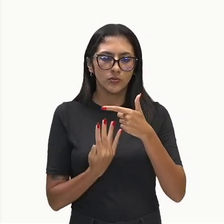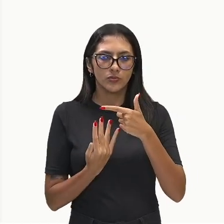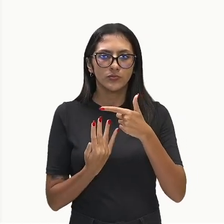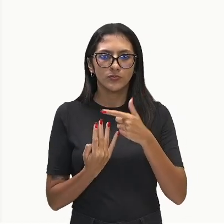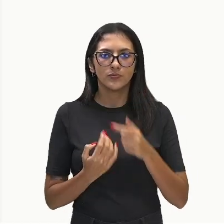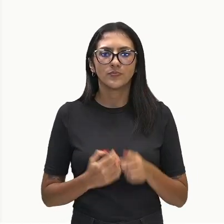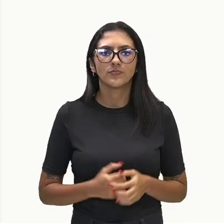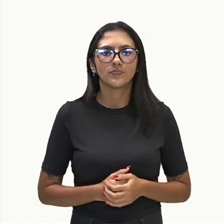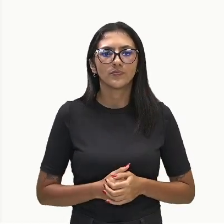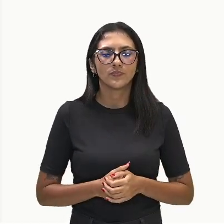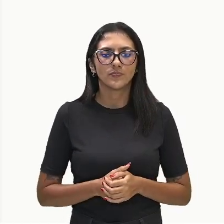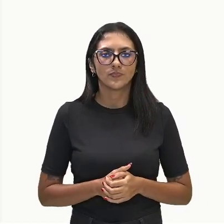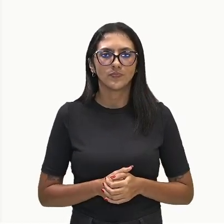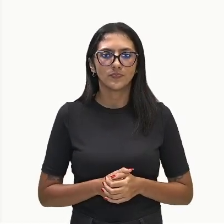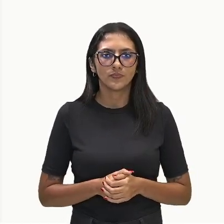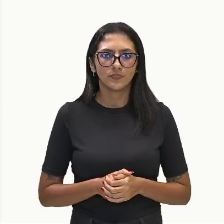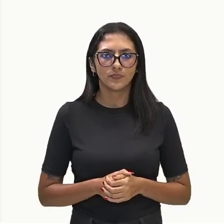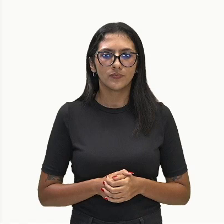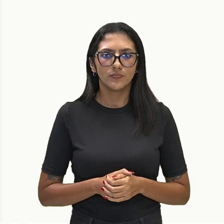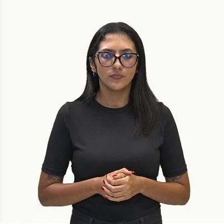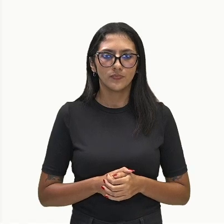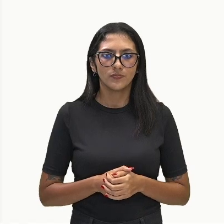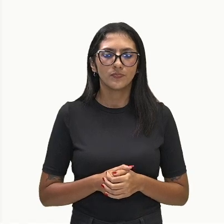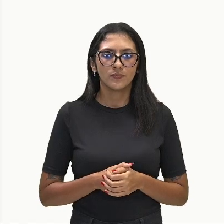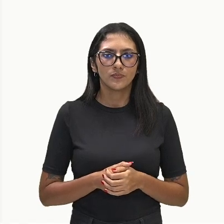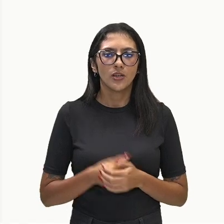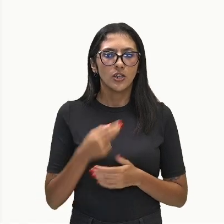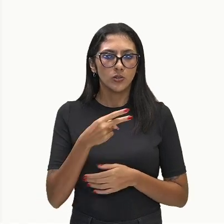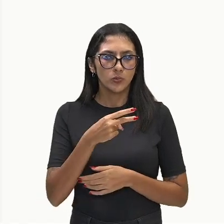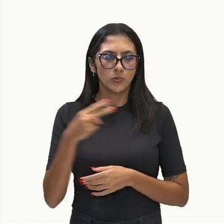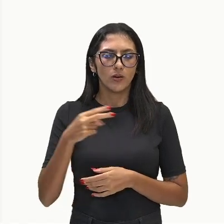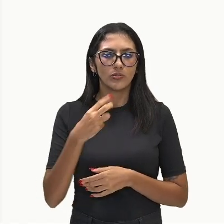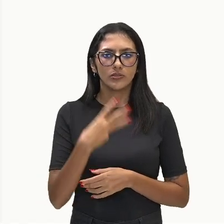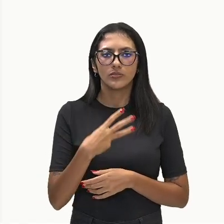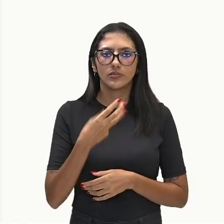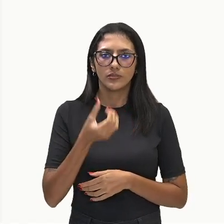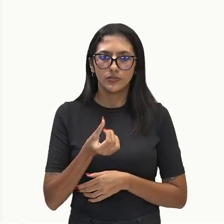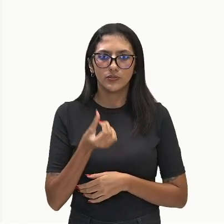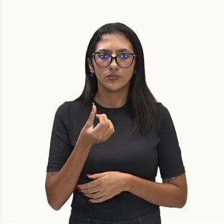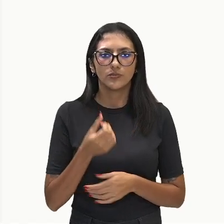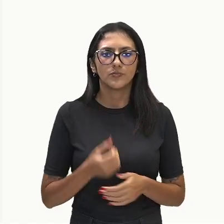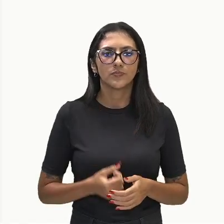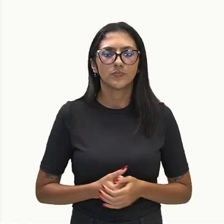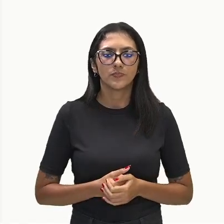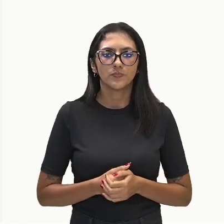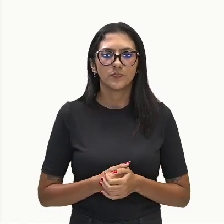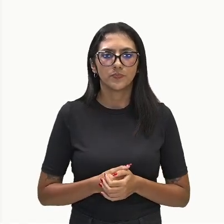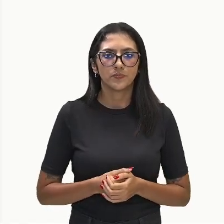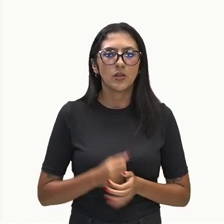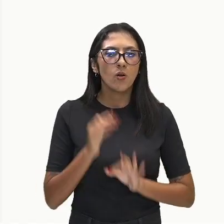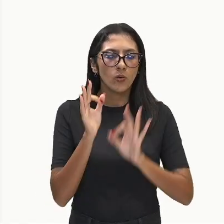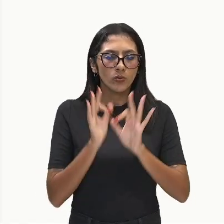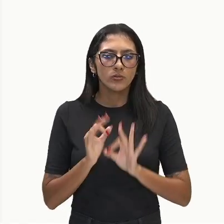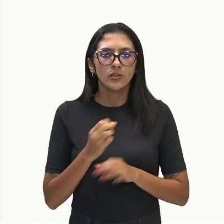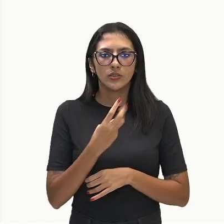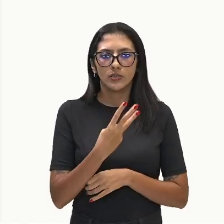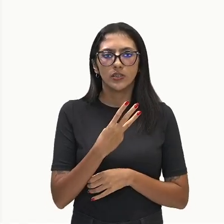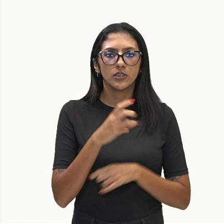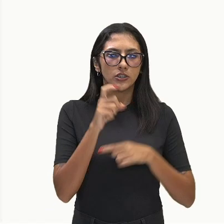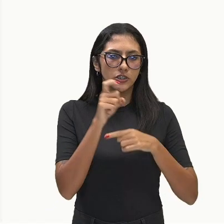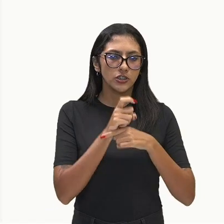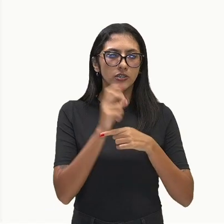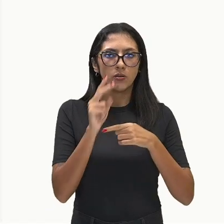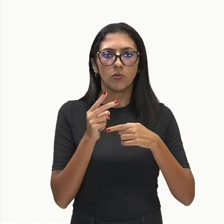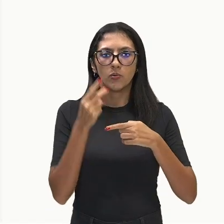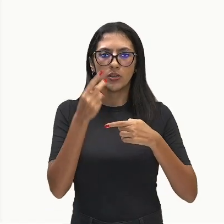quadrado. Sobre 4 igual a 36. Resolvendo, vamos ter 3x ao quadrado